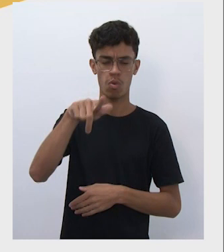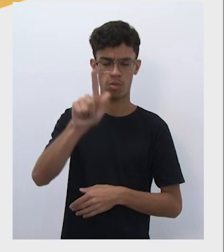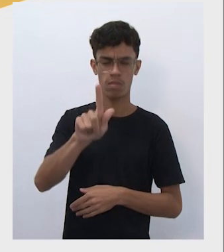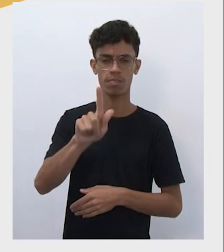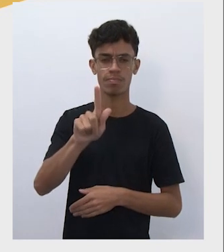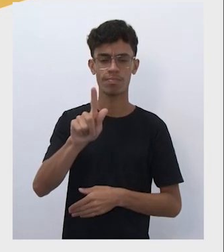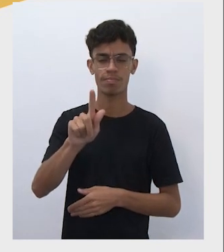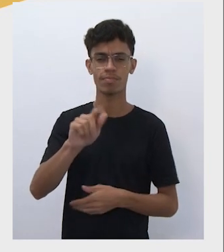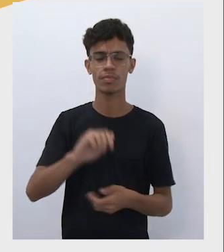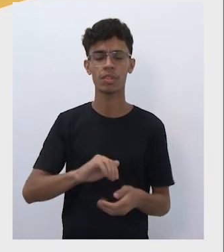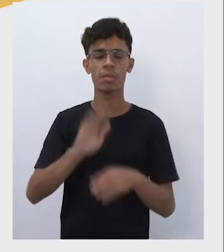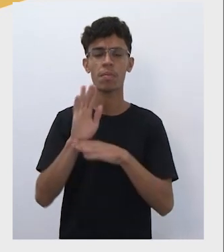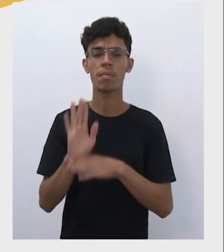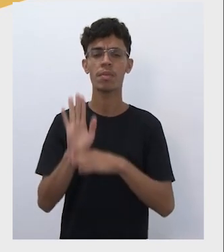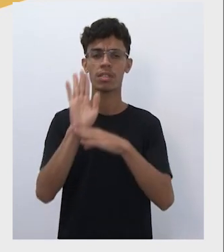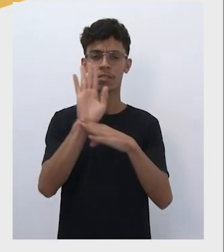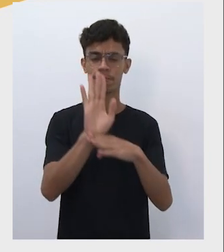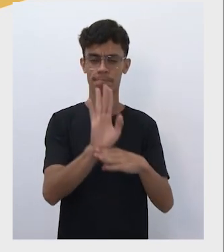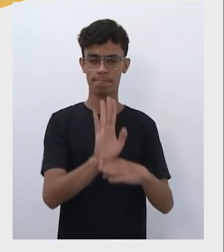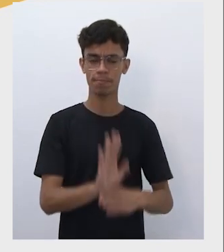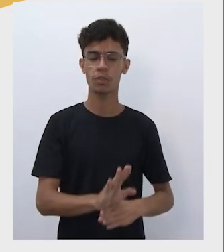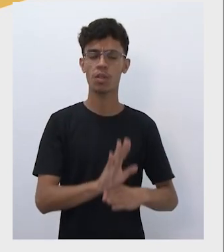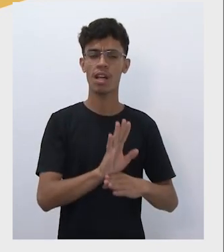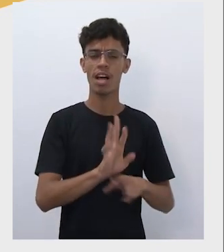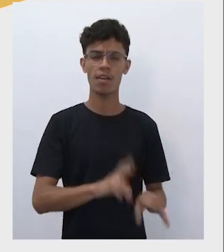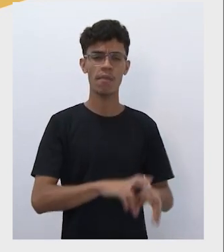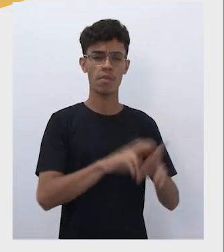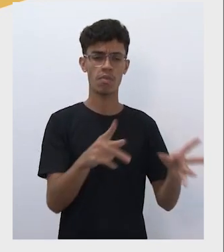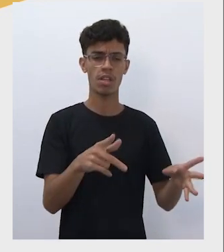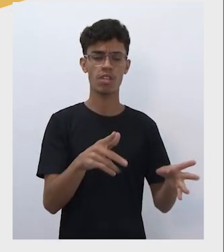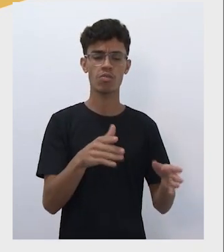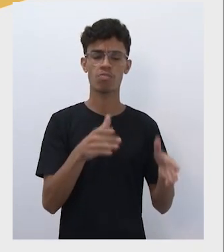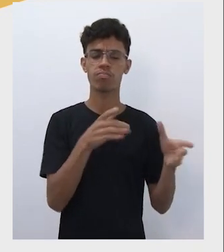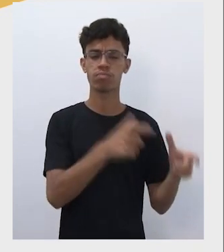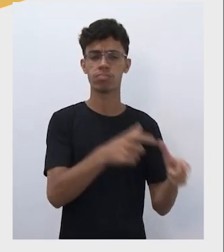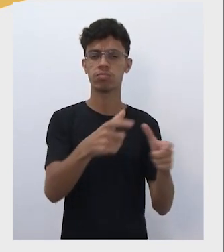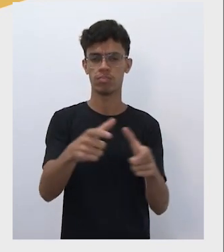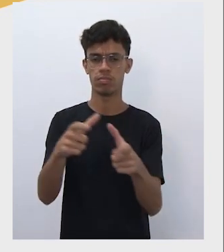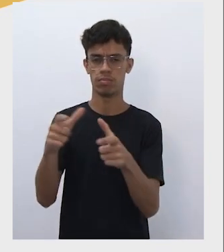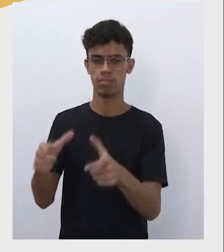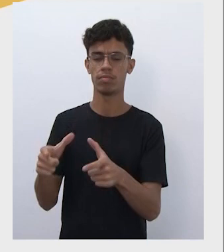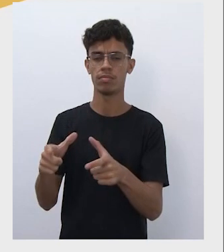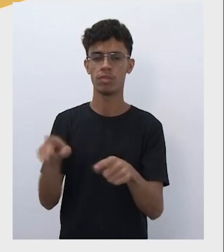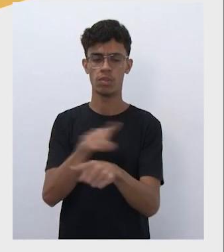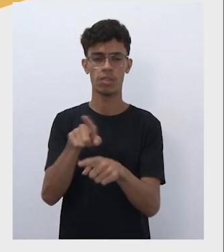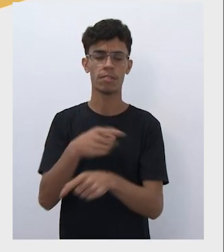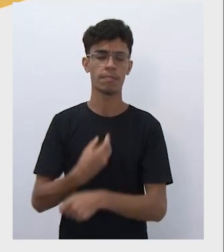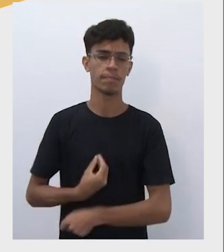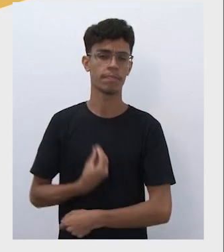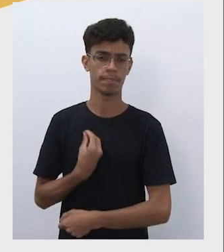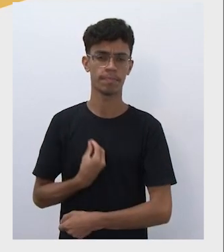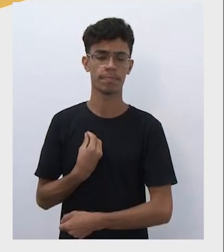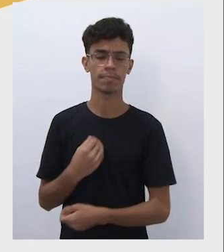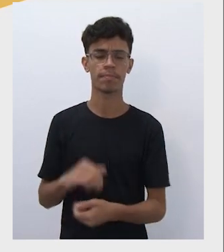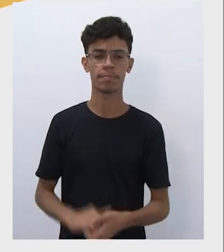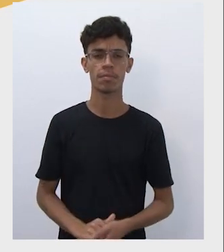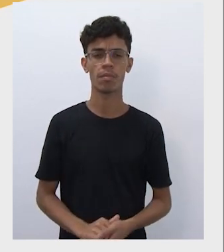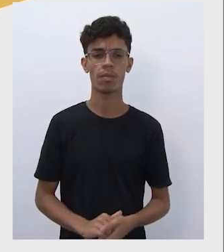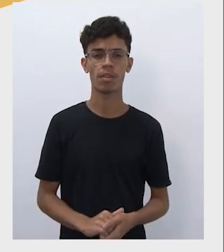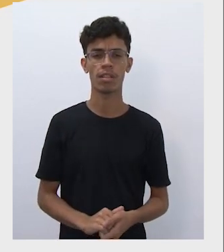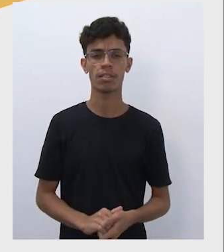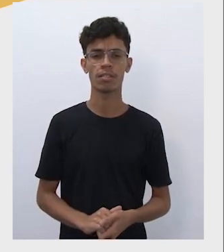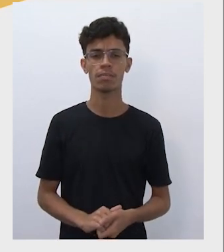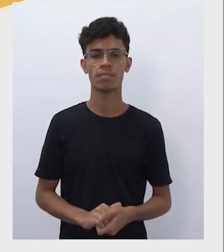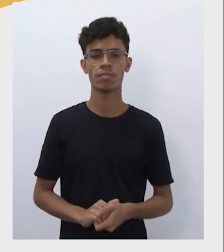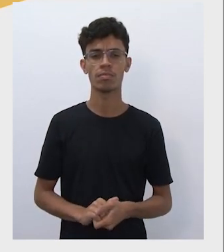repente, ajudar, né, fazer a diferença ainda em locais que vocês estão. Bom, o que a gente pensa